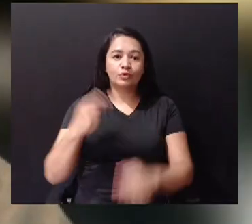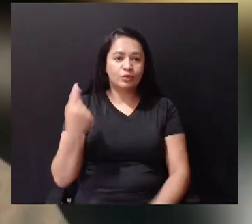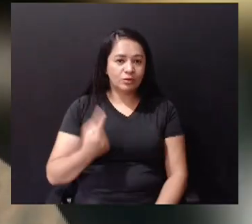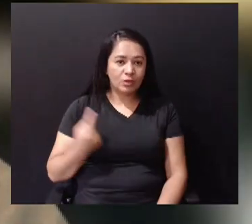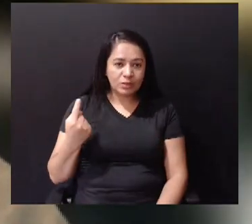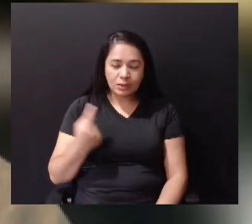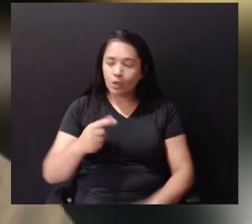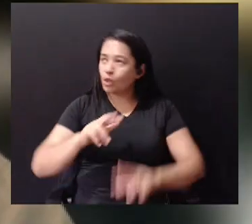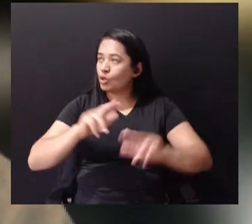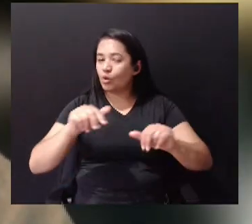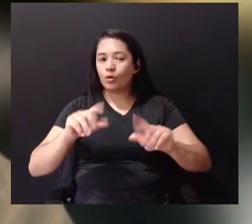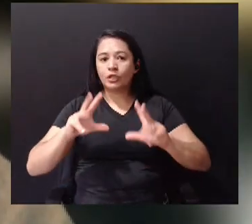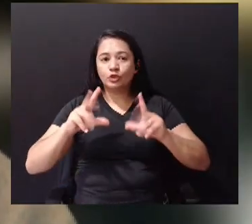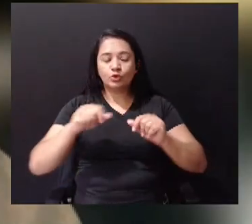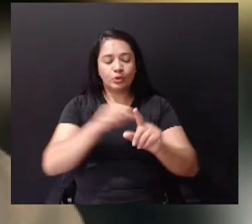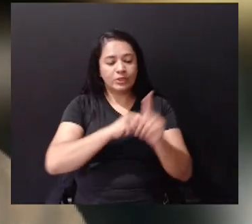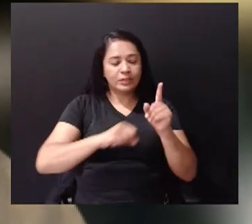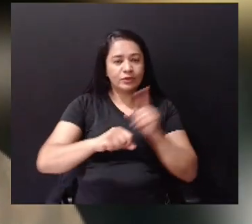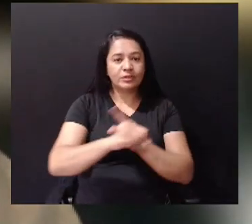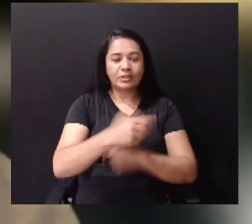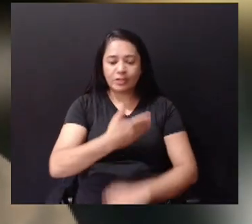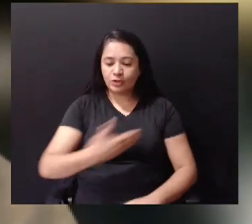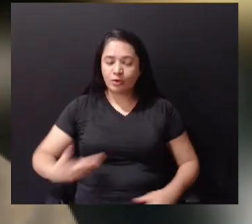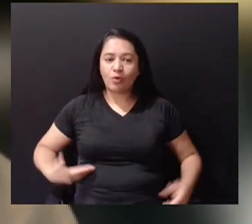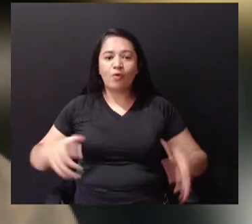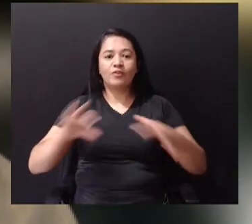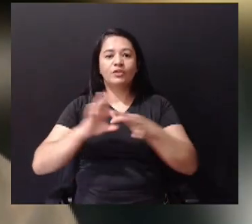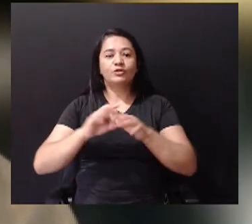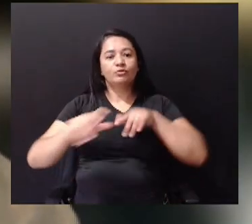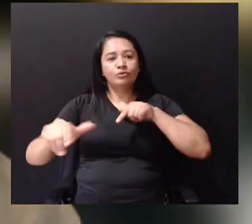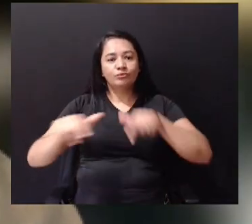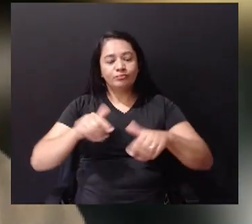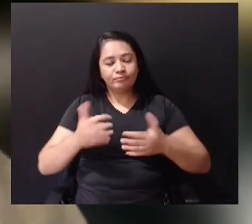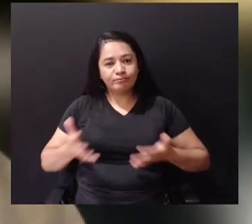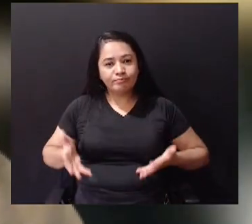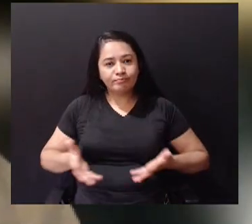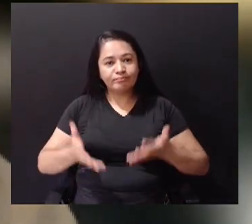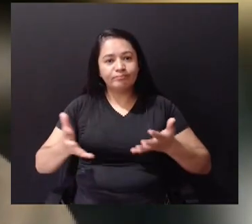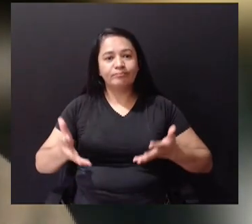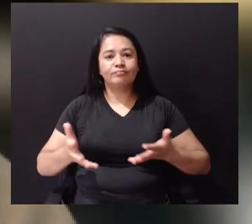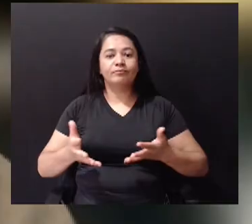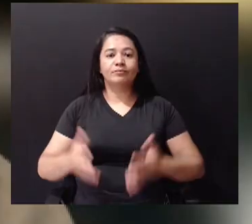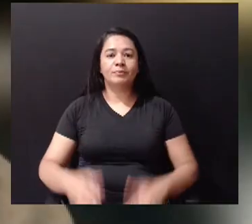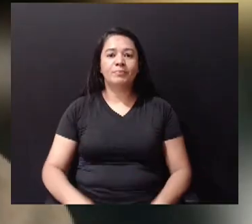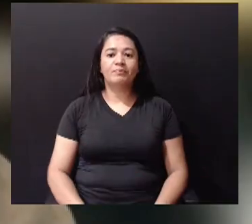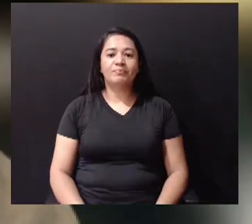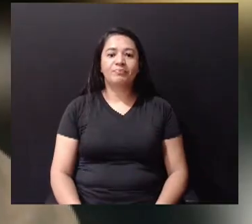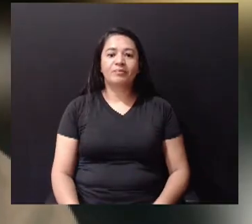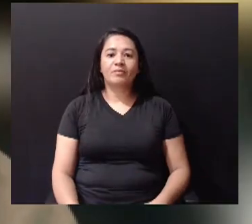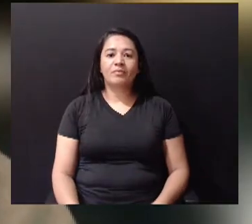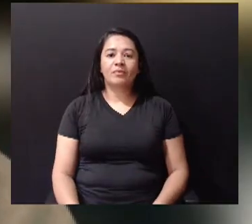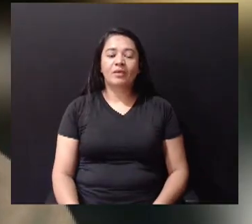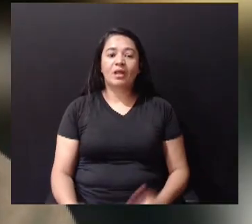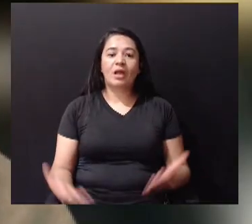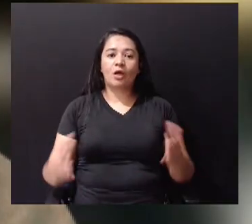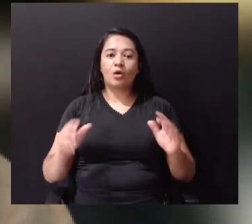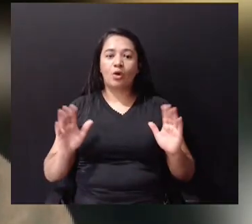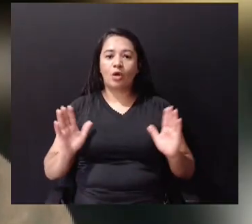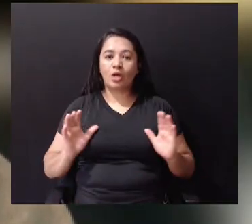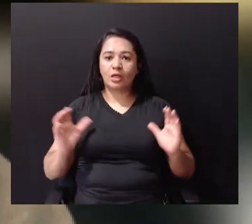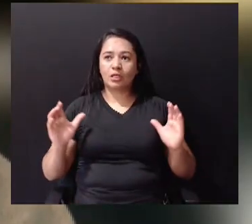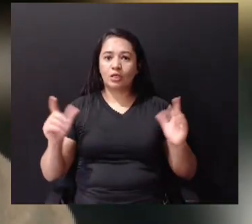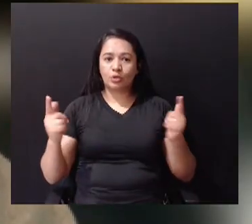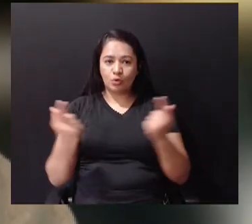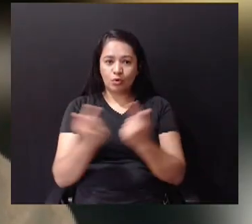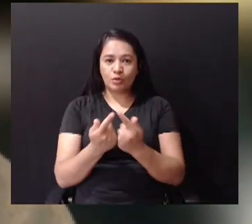trabalhando em conjunto para, como eu estou agora num congresso fora do país, discutindo as